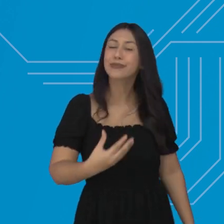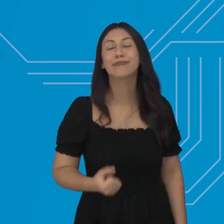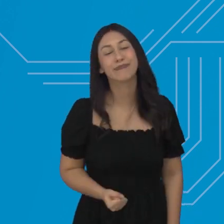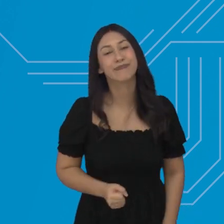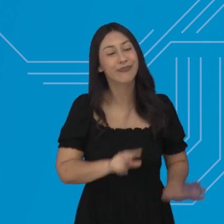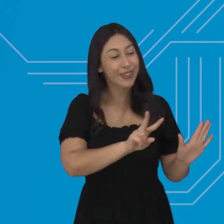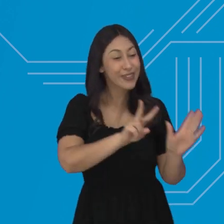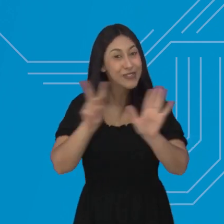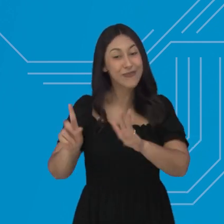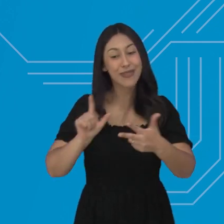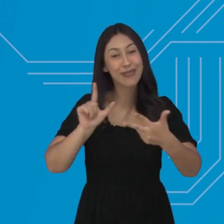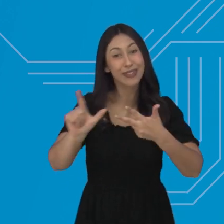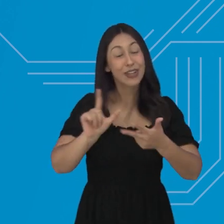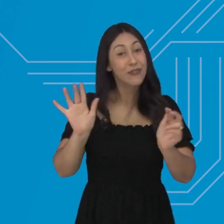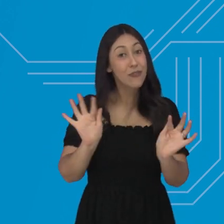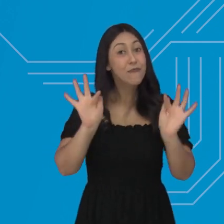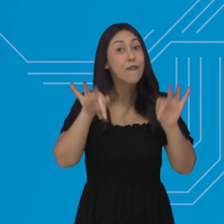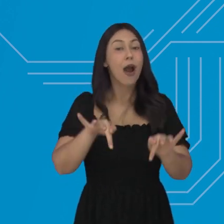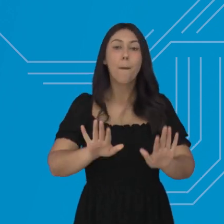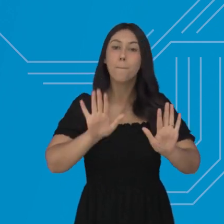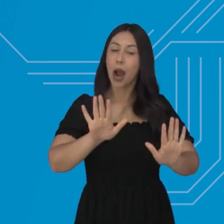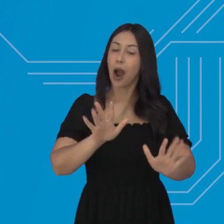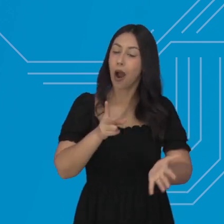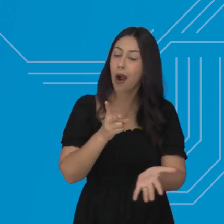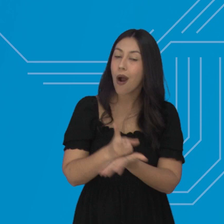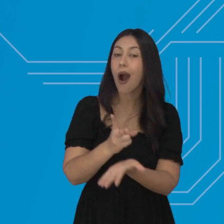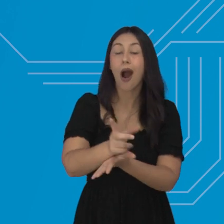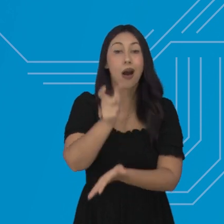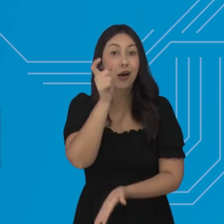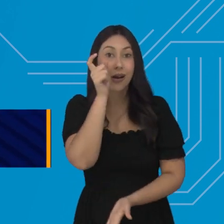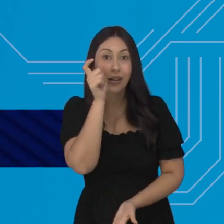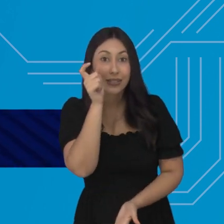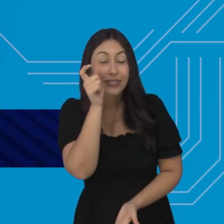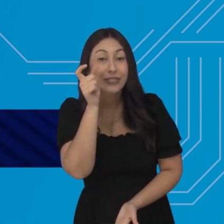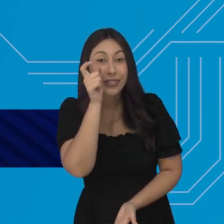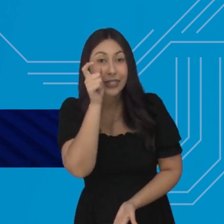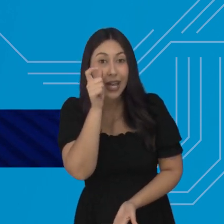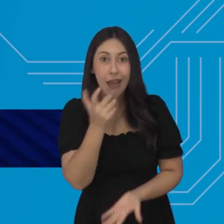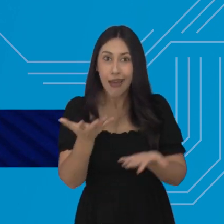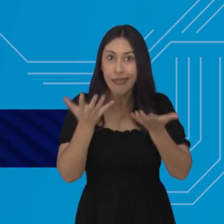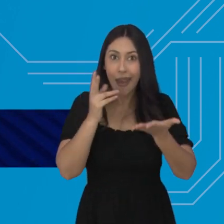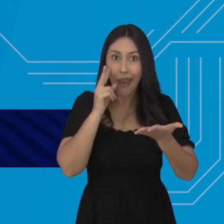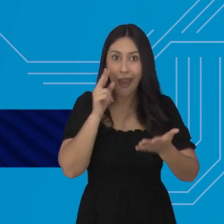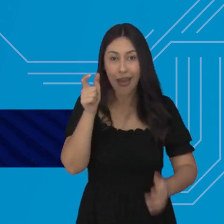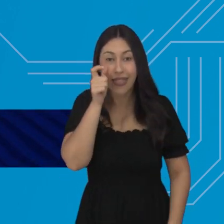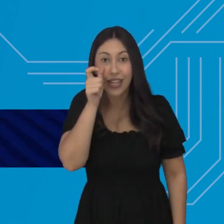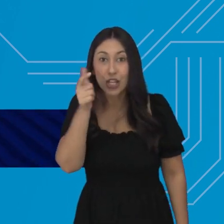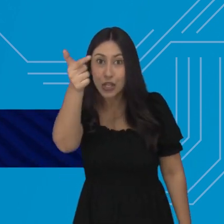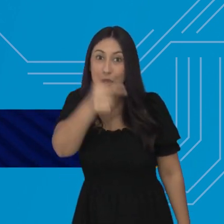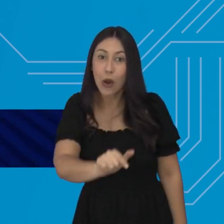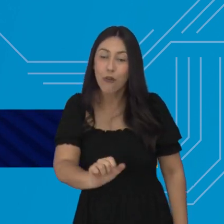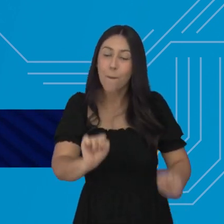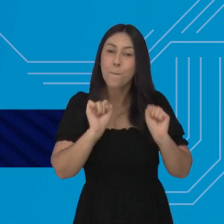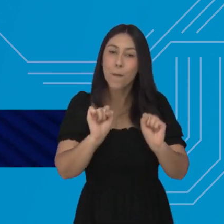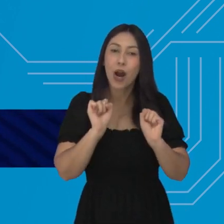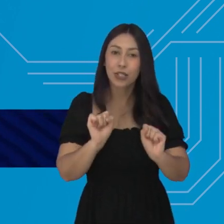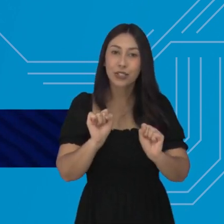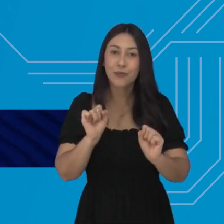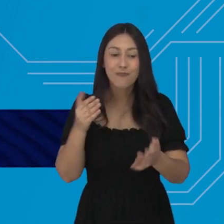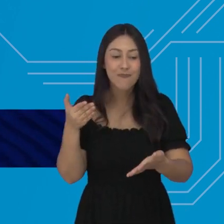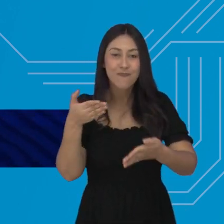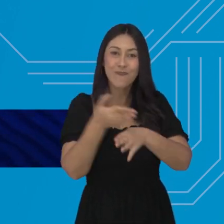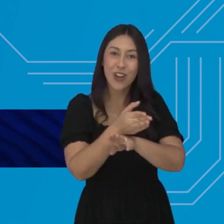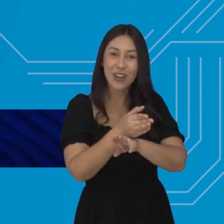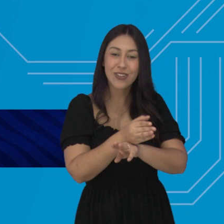hein? E o Semana Legislativa fica por aqui, mas continue ligado na nossa programação. Se você quiser rever o nosso programa, é só